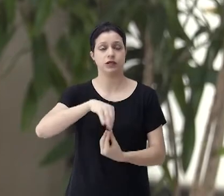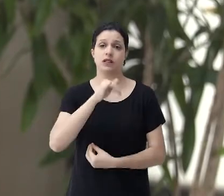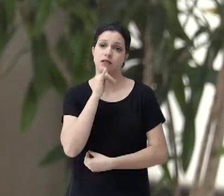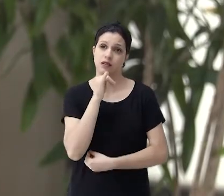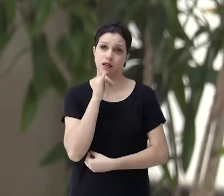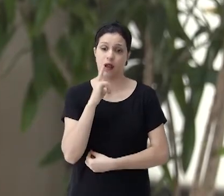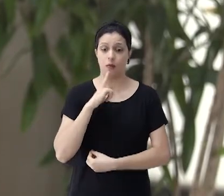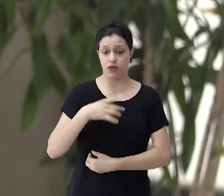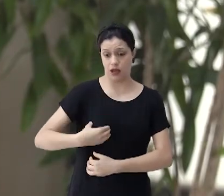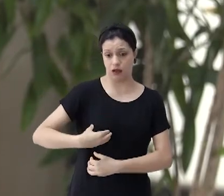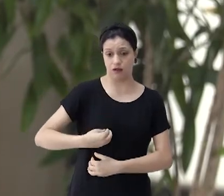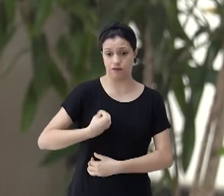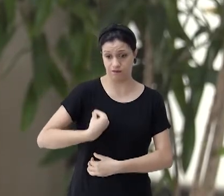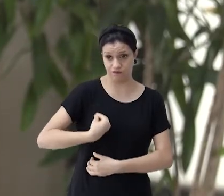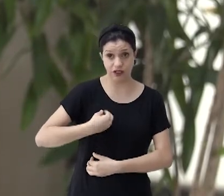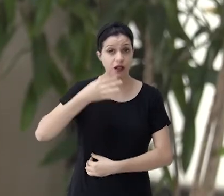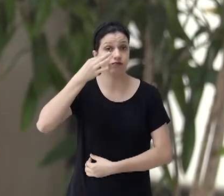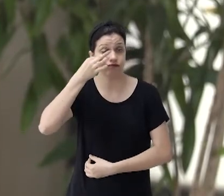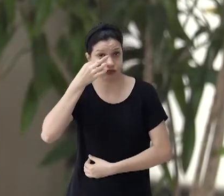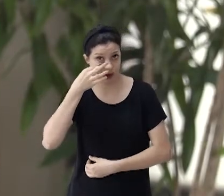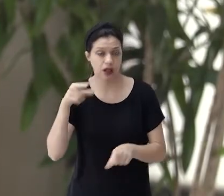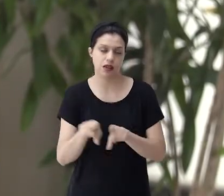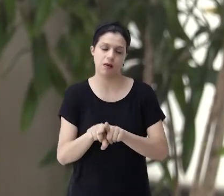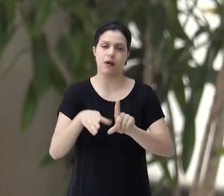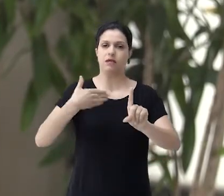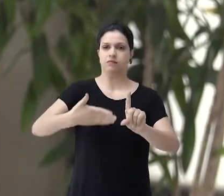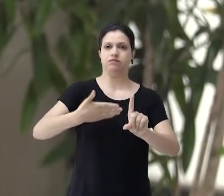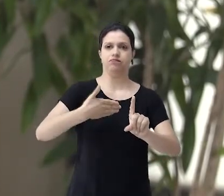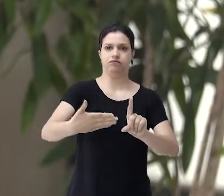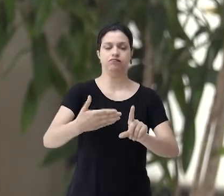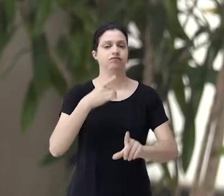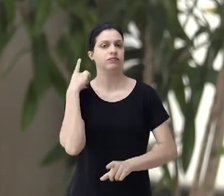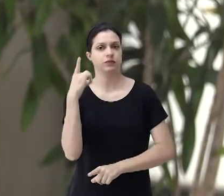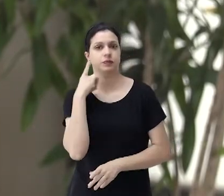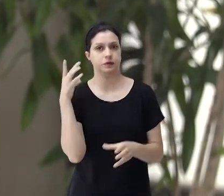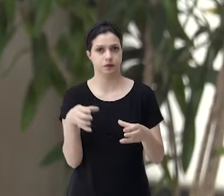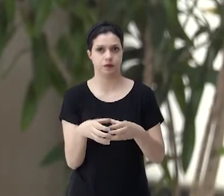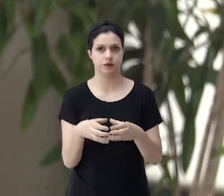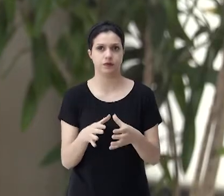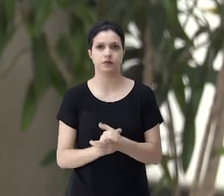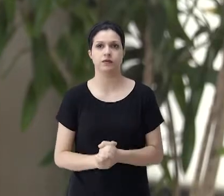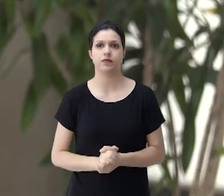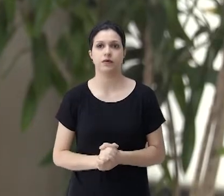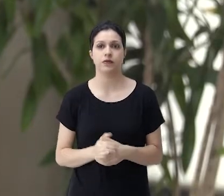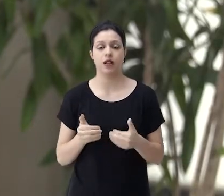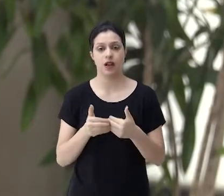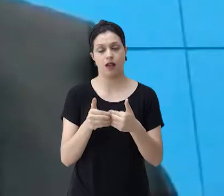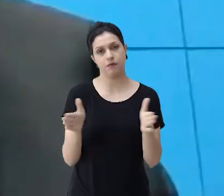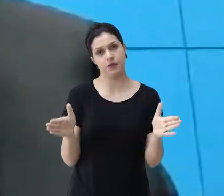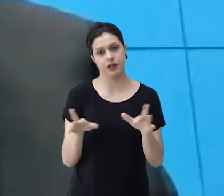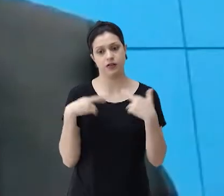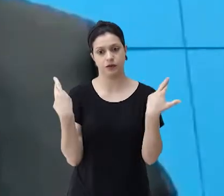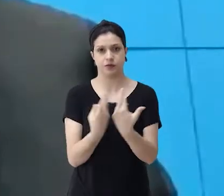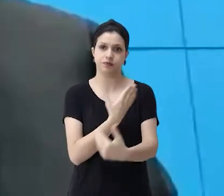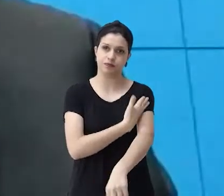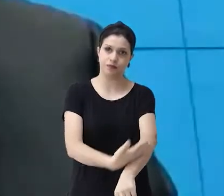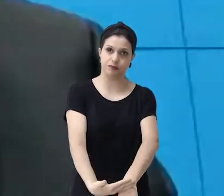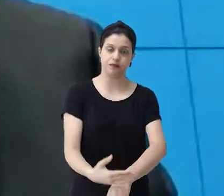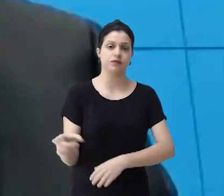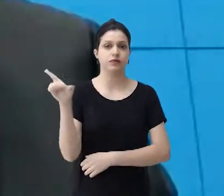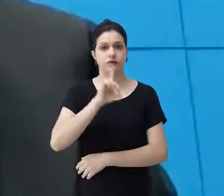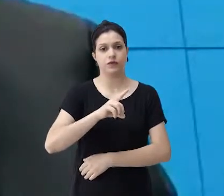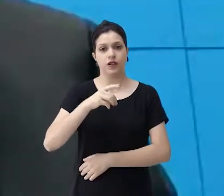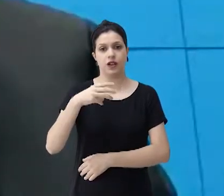ser mistas, ou seja, com a participação presencial e virtual dos parlamentares. Declaro aberta a presente